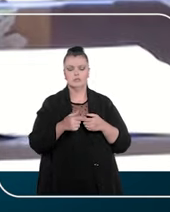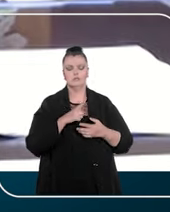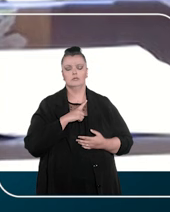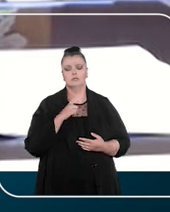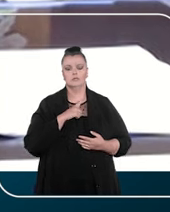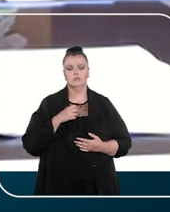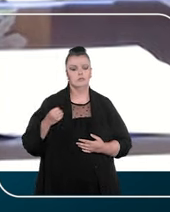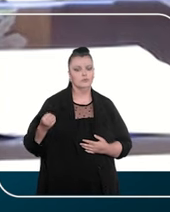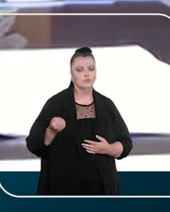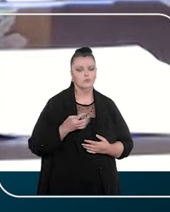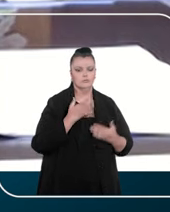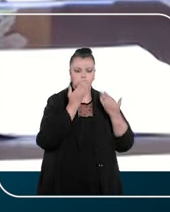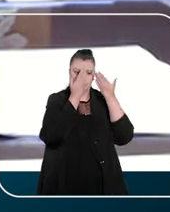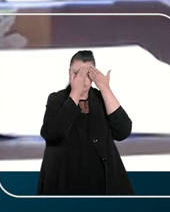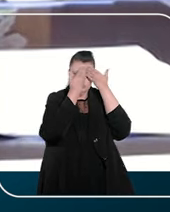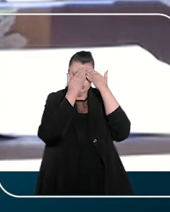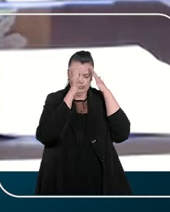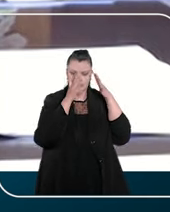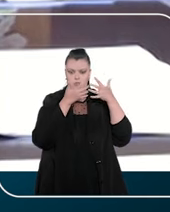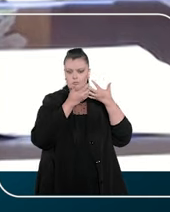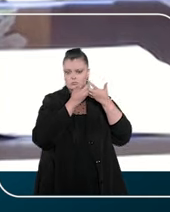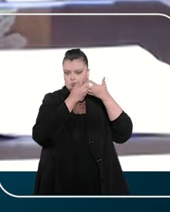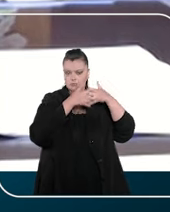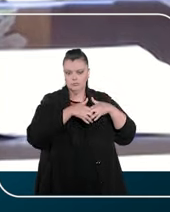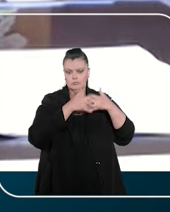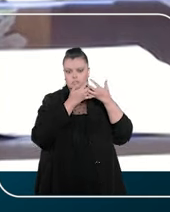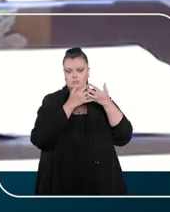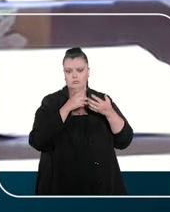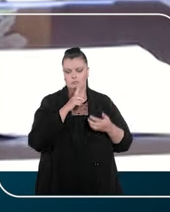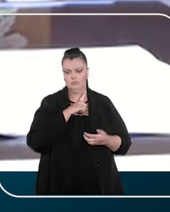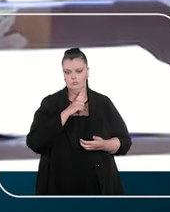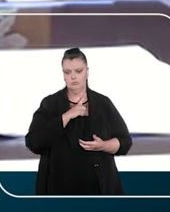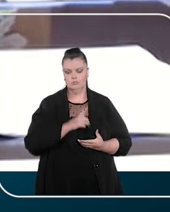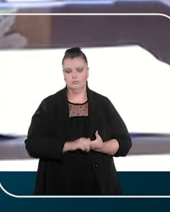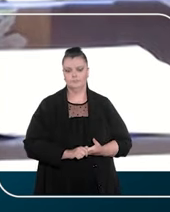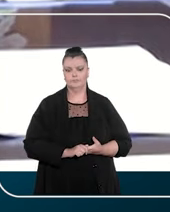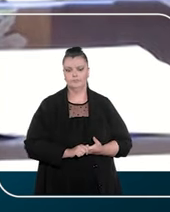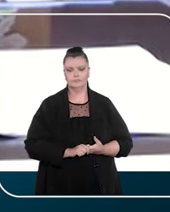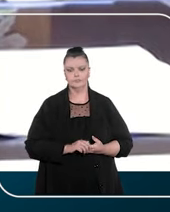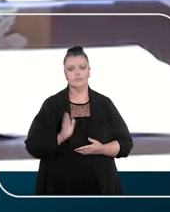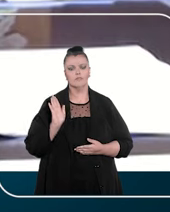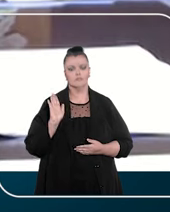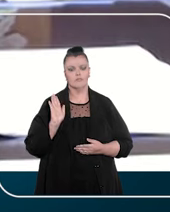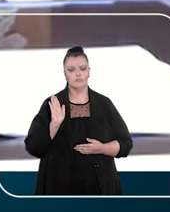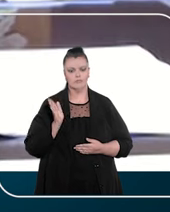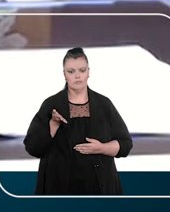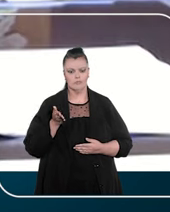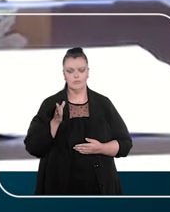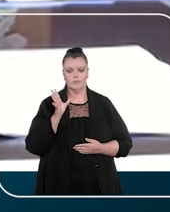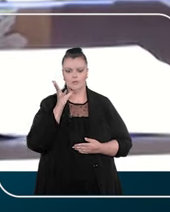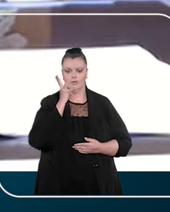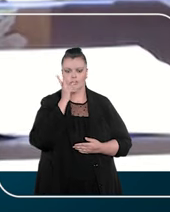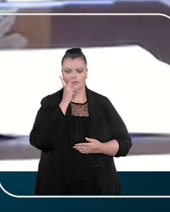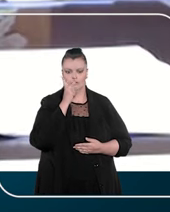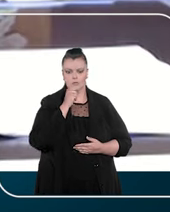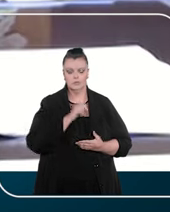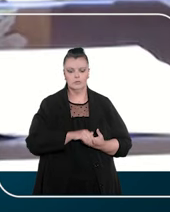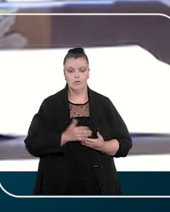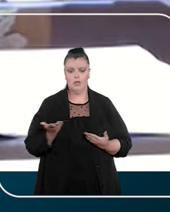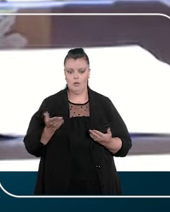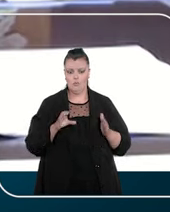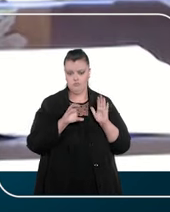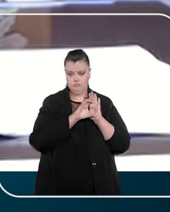nova mentalidade surja para nós, assim como demorou. E agora nós temos no Código de Processo a